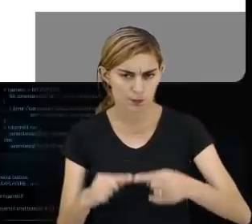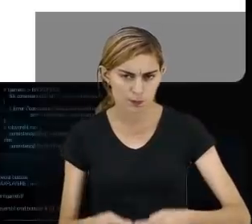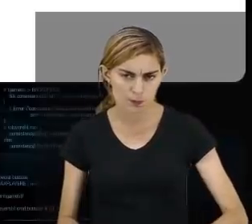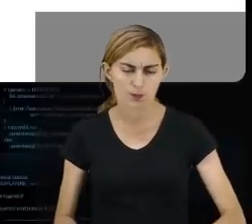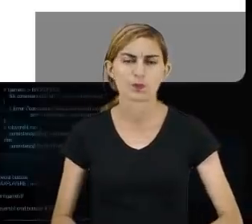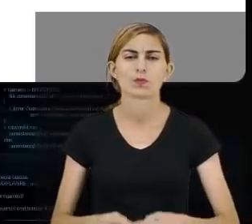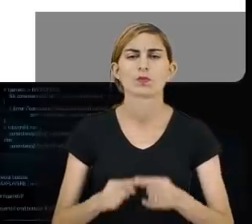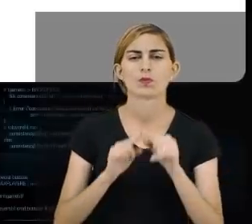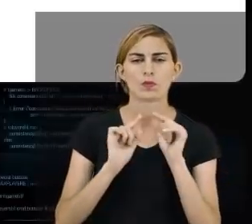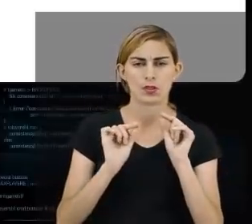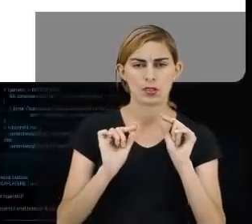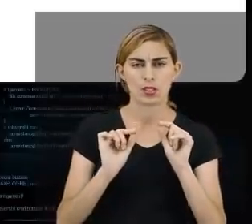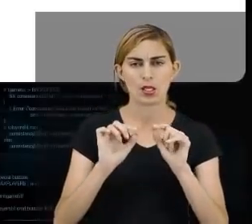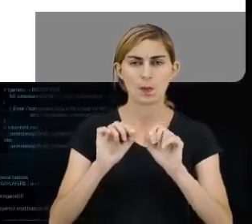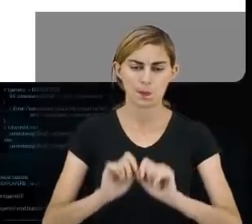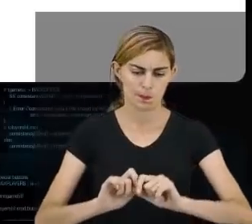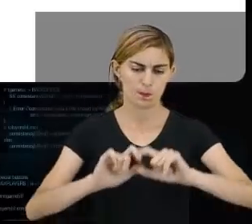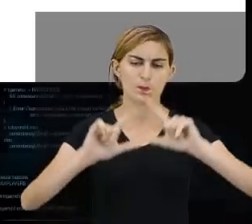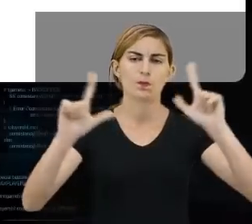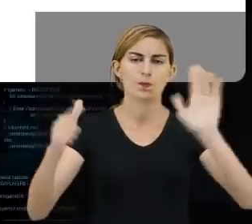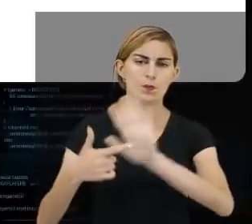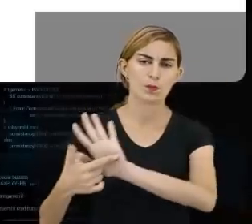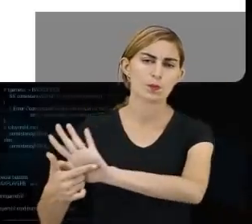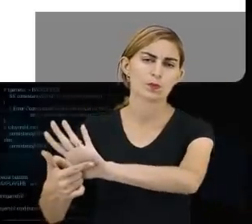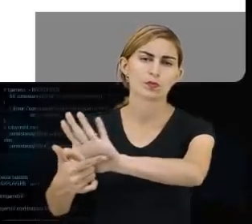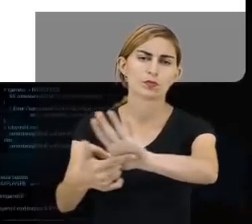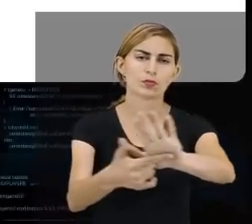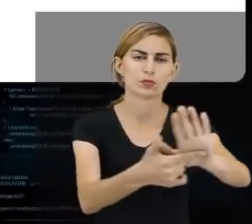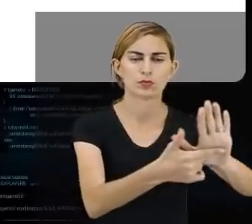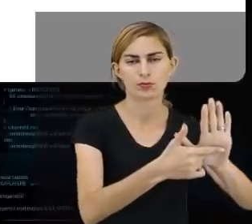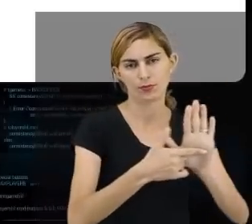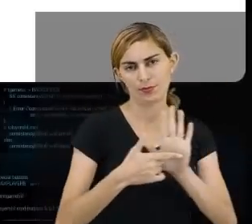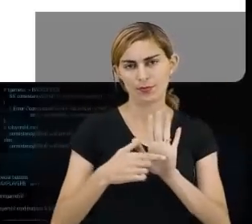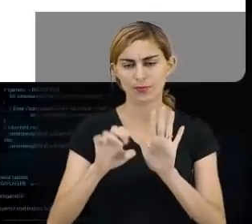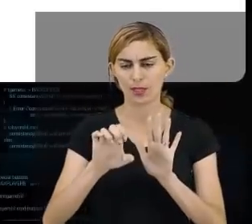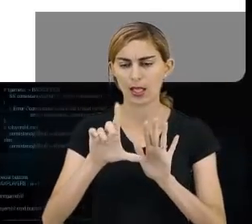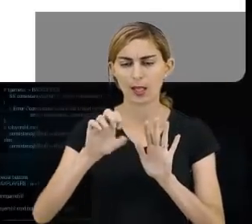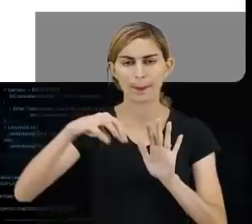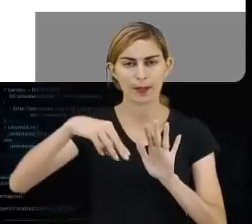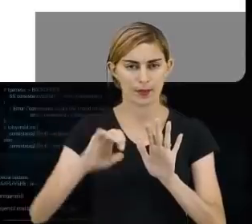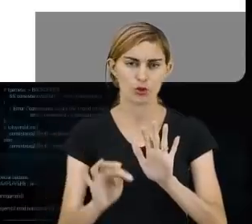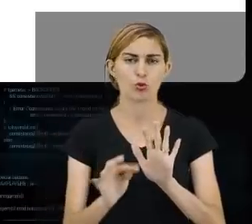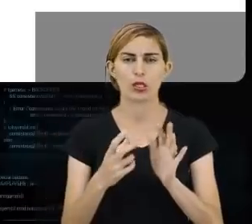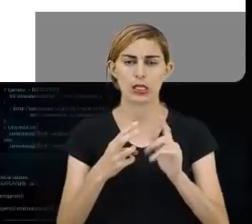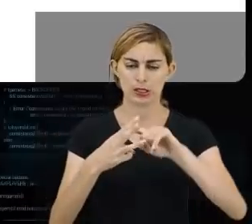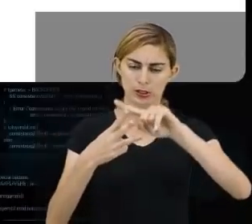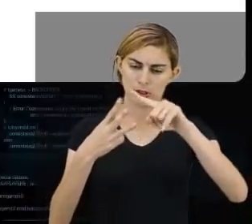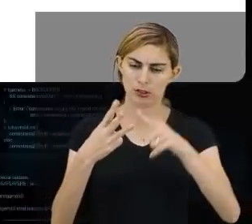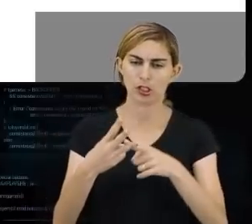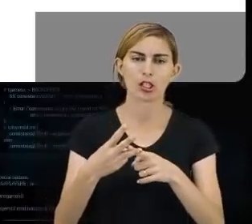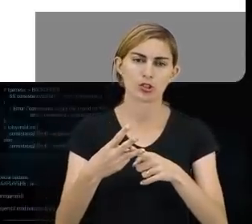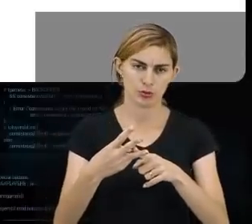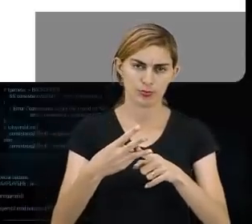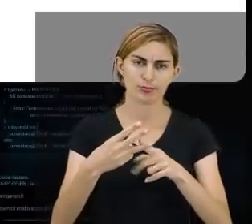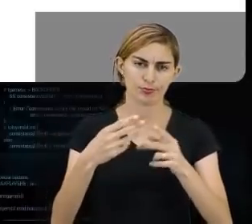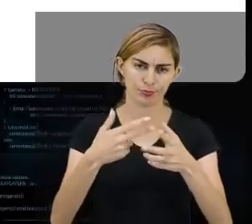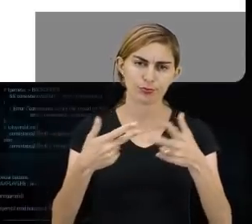relacionar-se com a exibição do elemento. Então, você tem 3